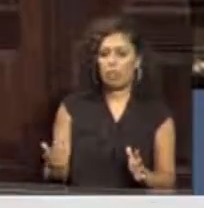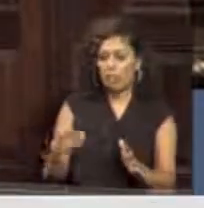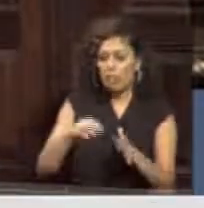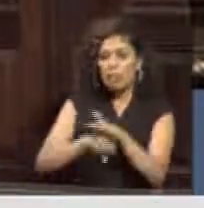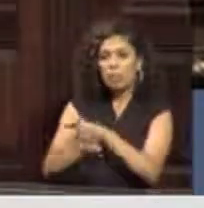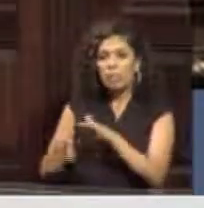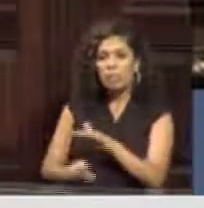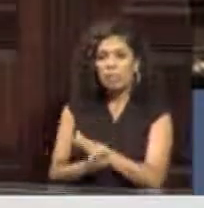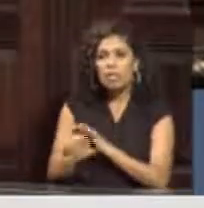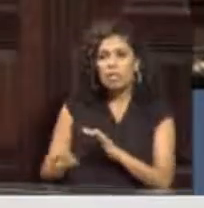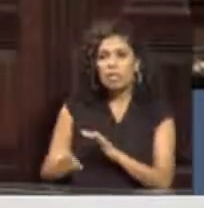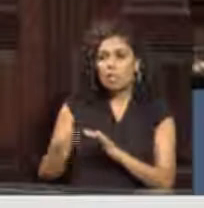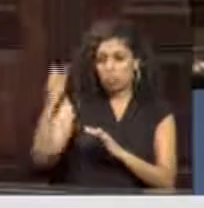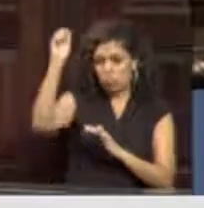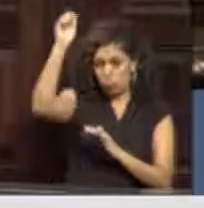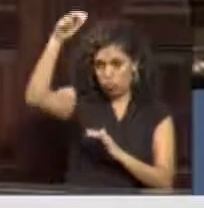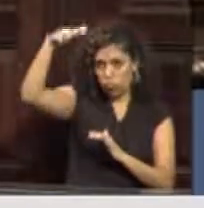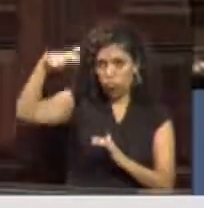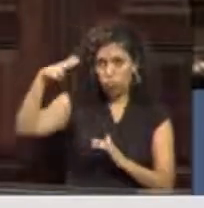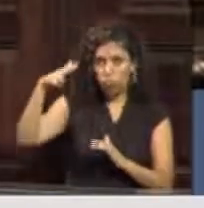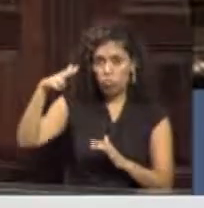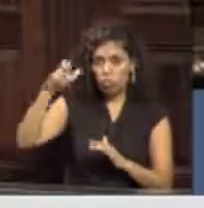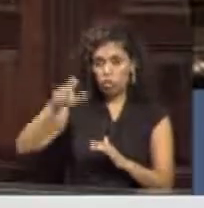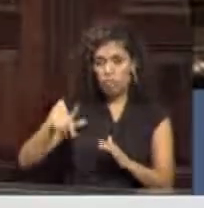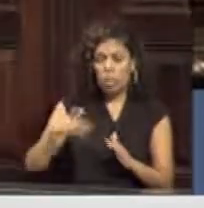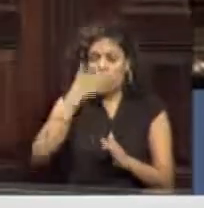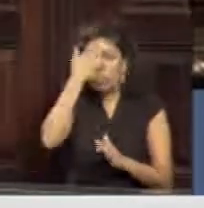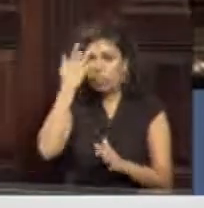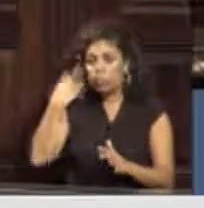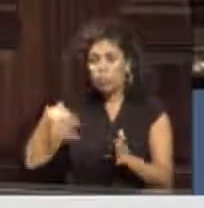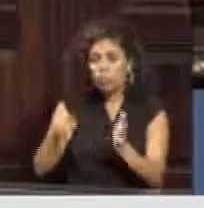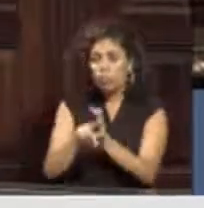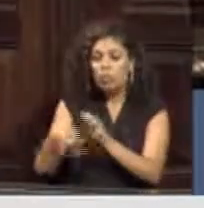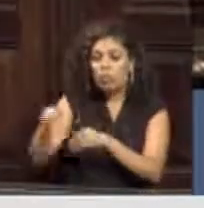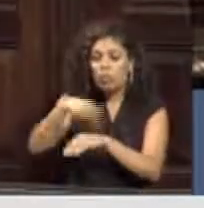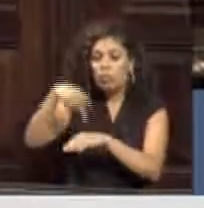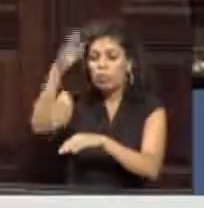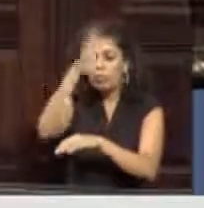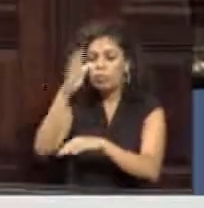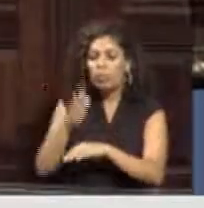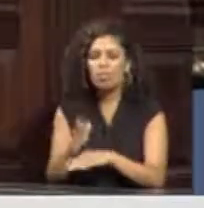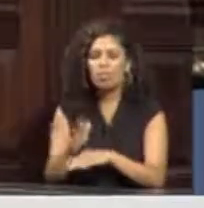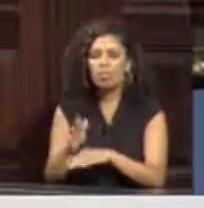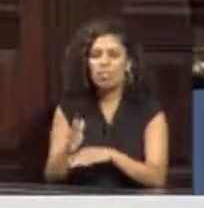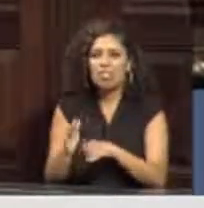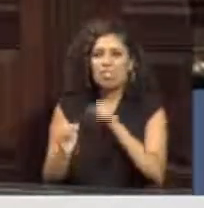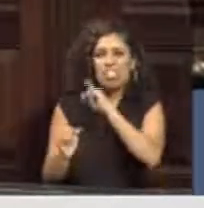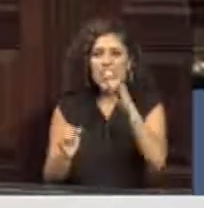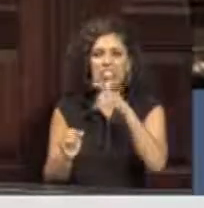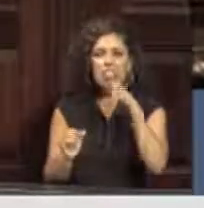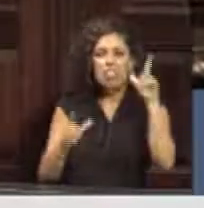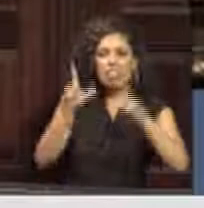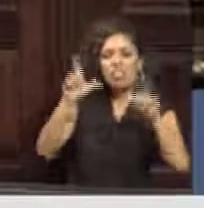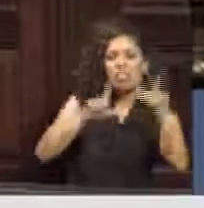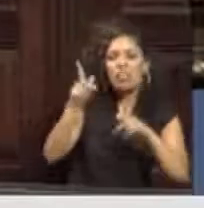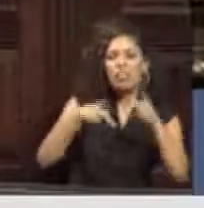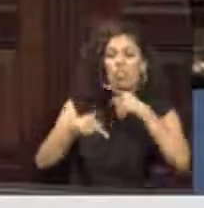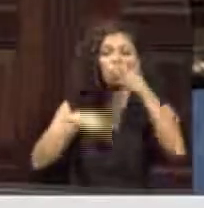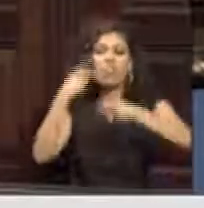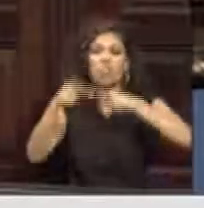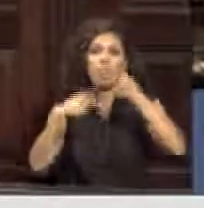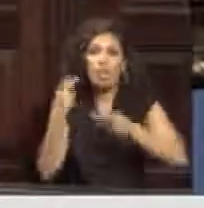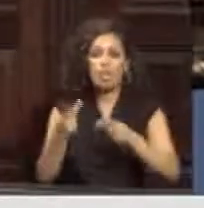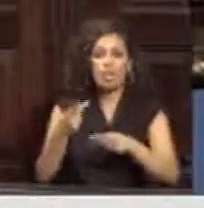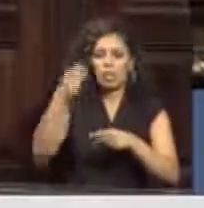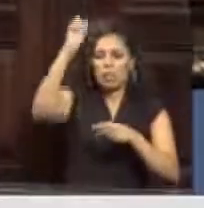entender que aquilo que ela fala lá, que a energia, a quinta energia mais cara do mundo, porque